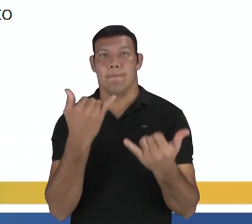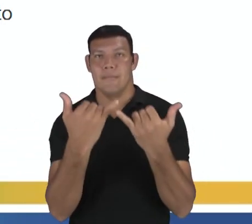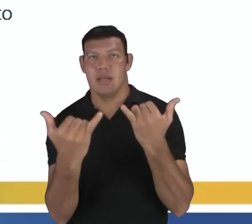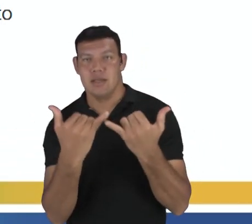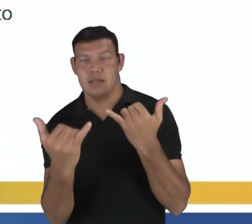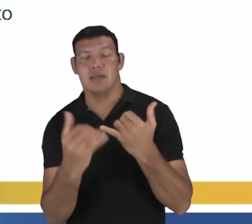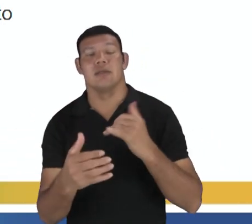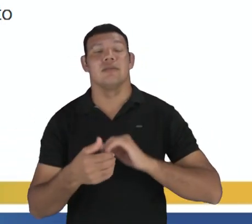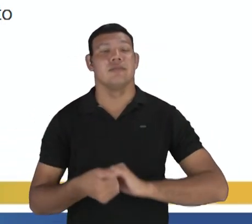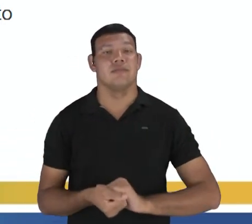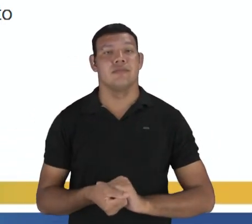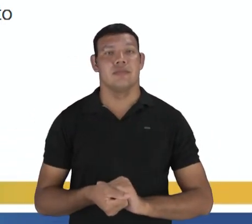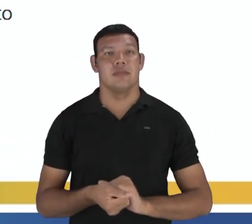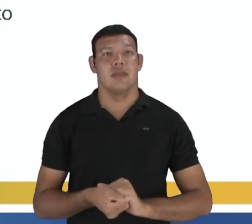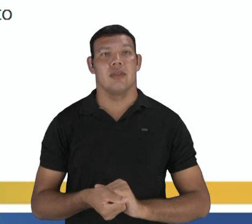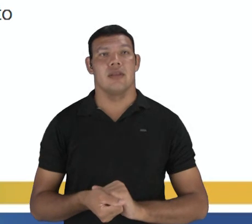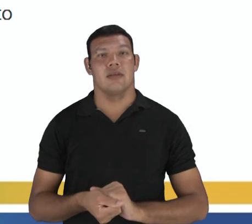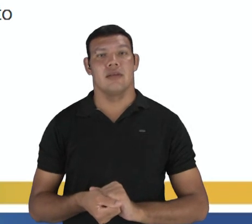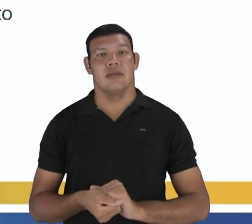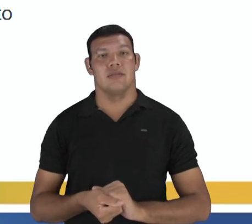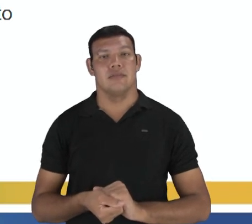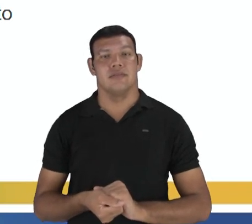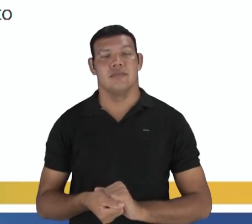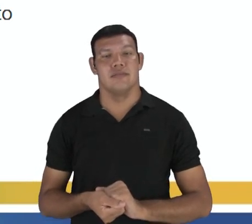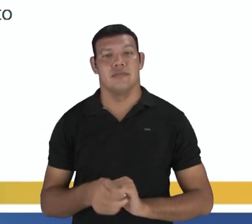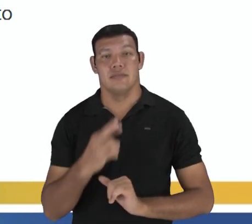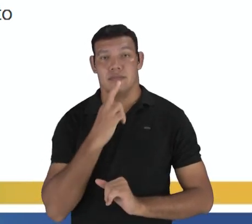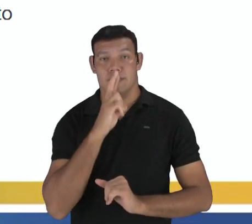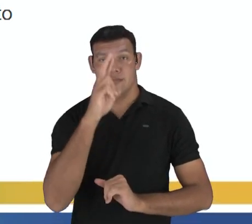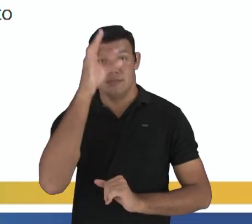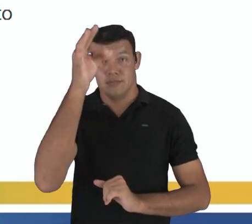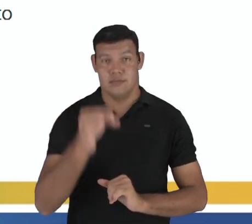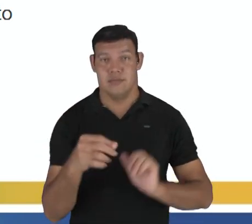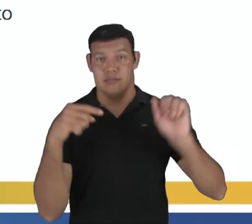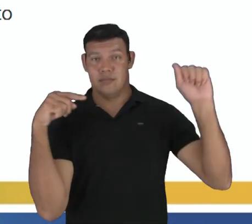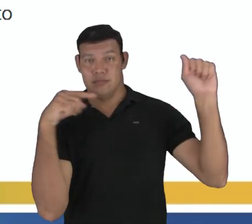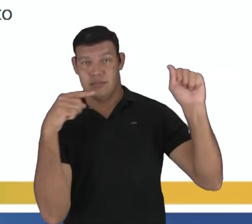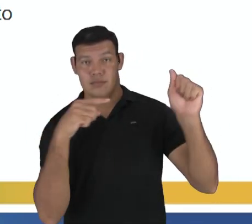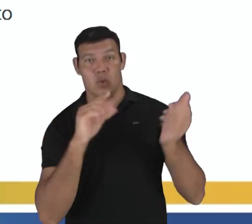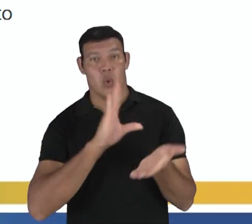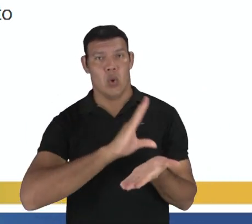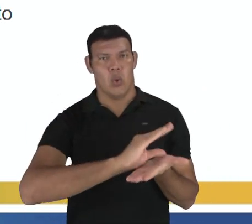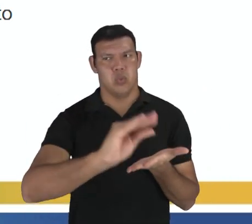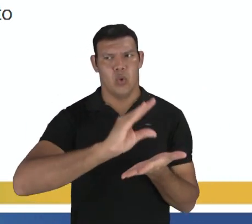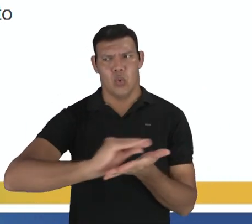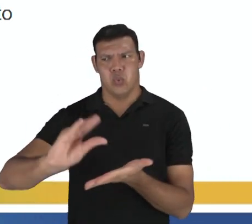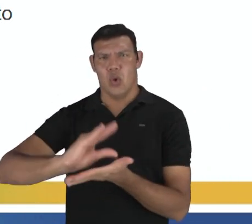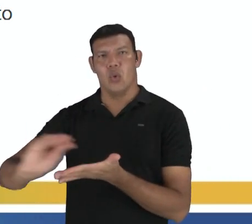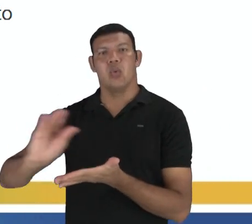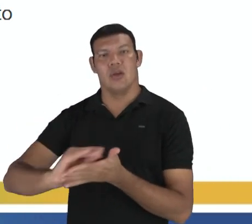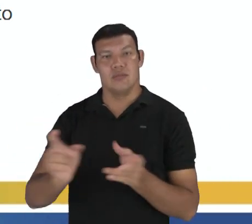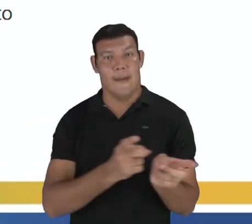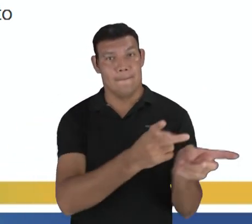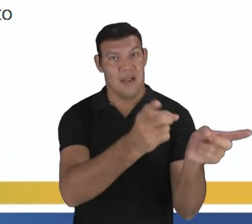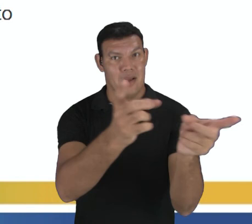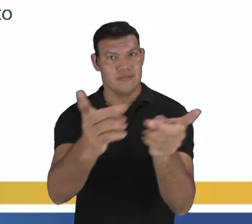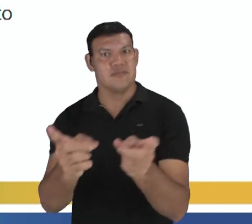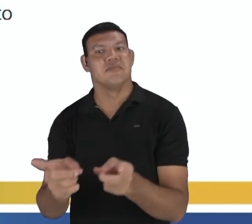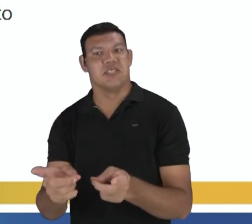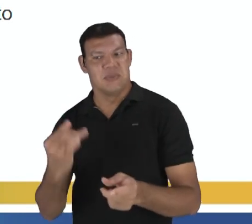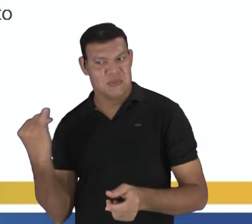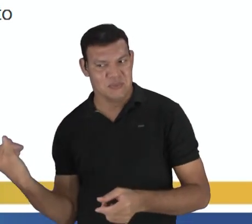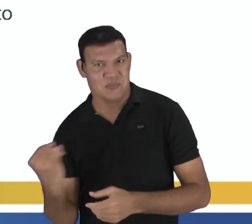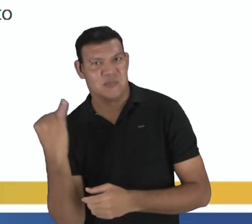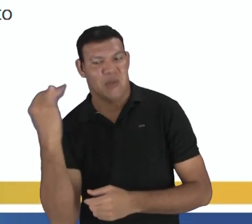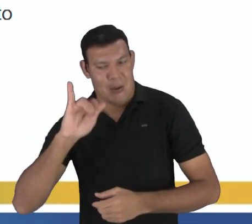aí a nossa alternativa correta? Claro, né, que temos a alternativa A. O lucro obtido com seu comércio era